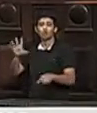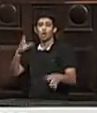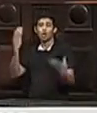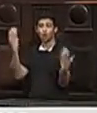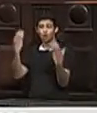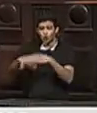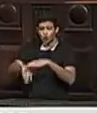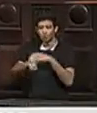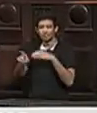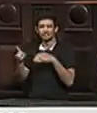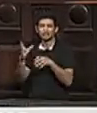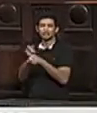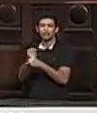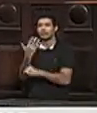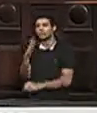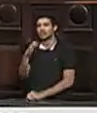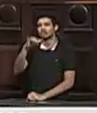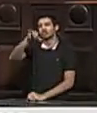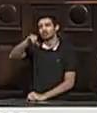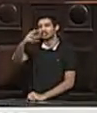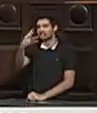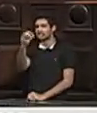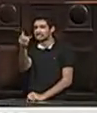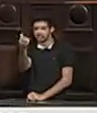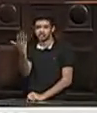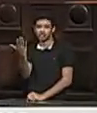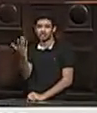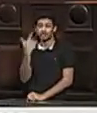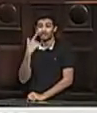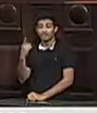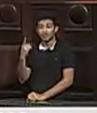exame médico feito, e que aguardam